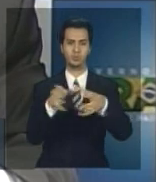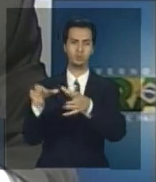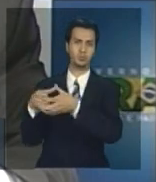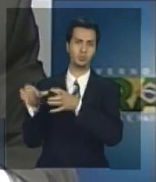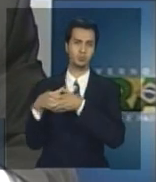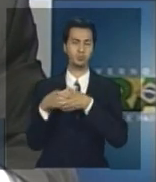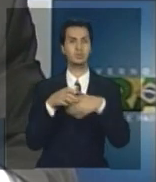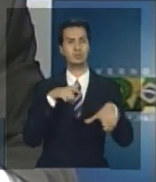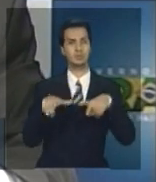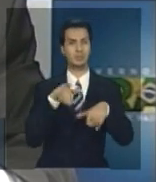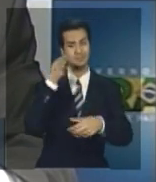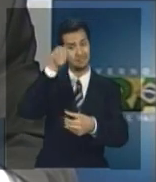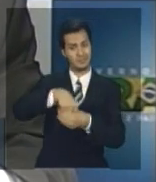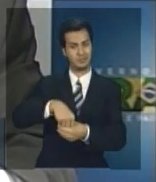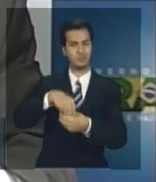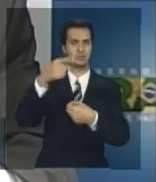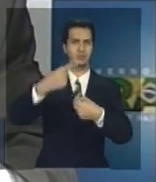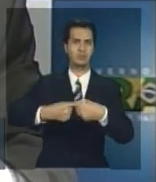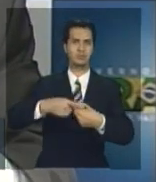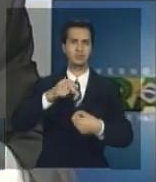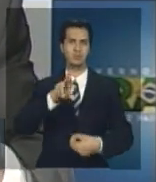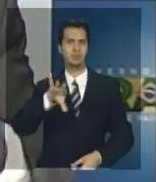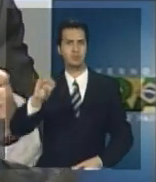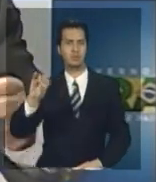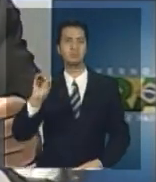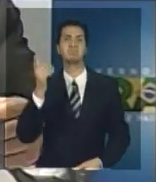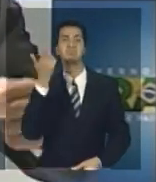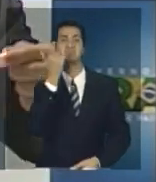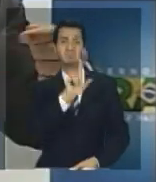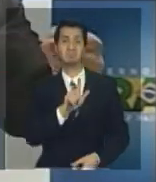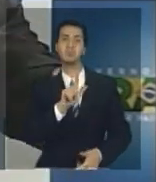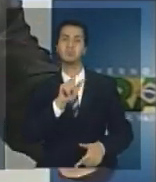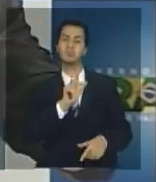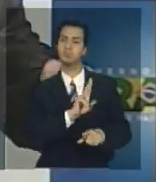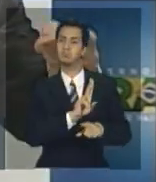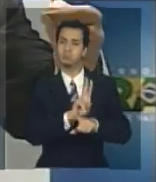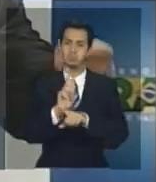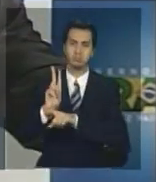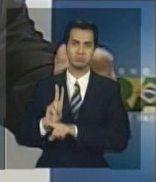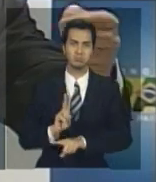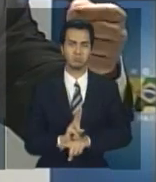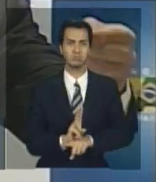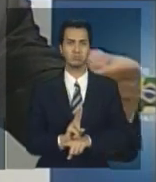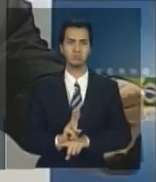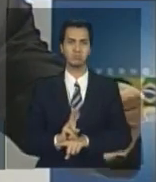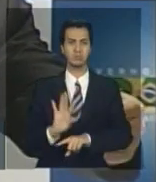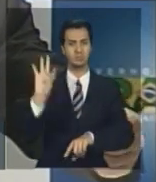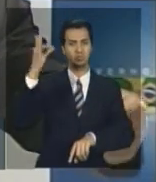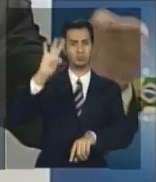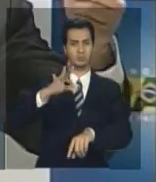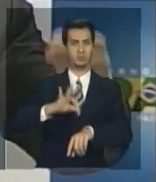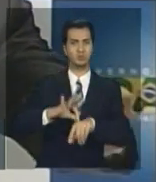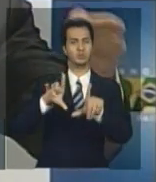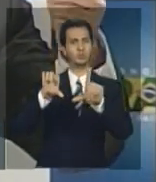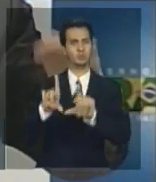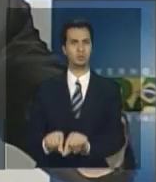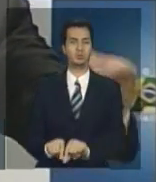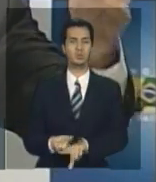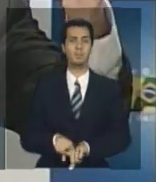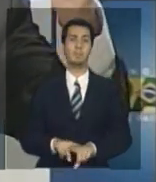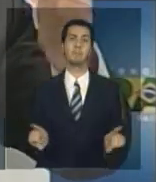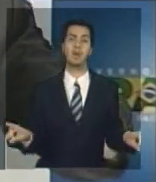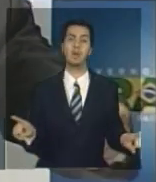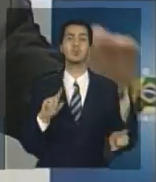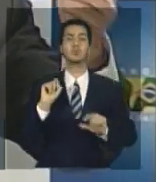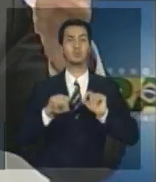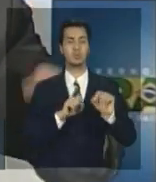Janeiro, o esforço de antecipação da epidemia, tem surtido efeitos em reduzir a quantidade de focos do mosquito, mas não